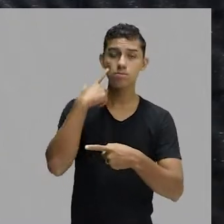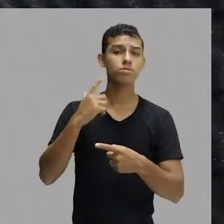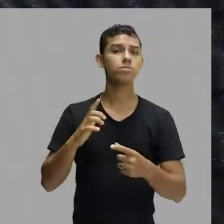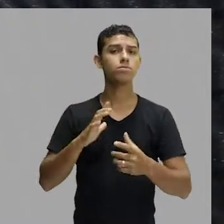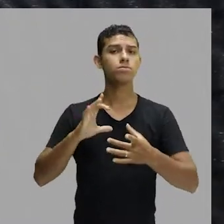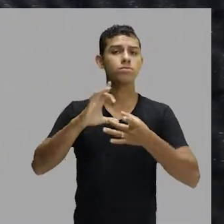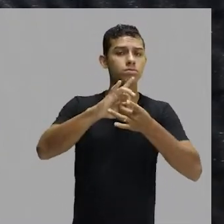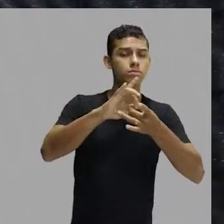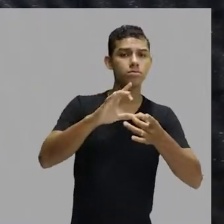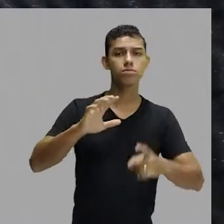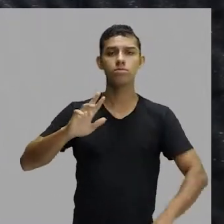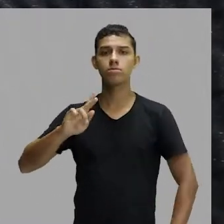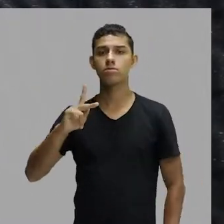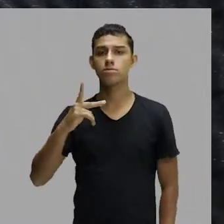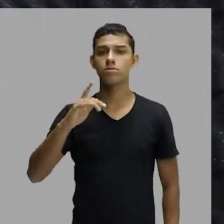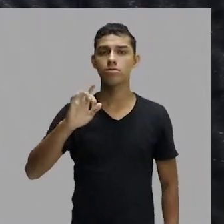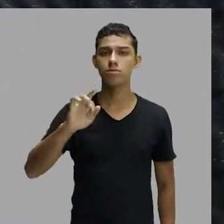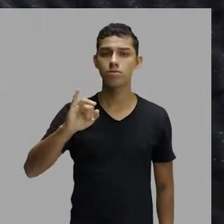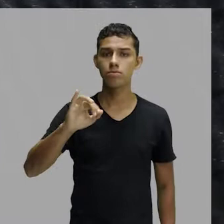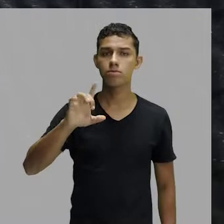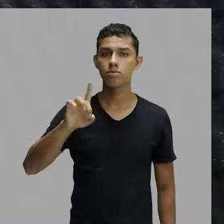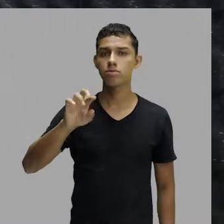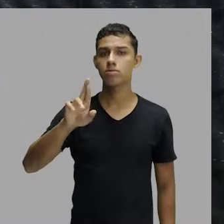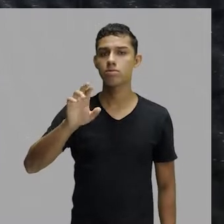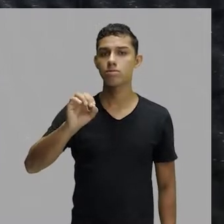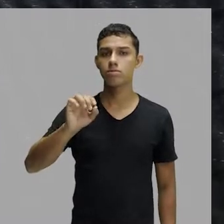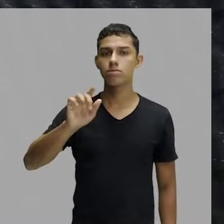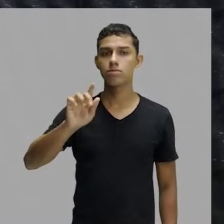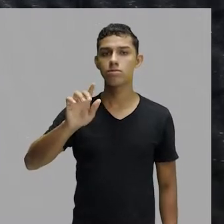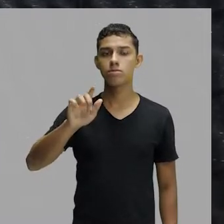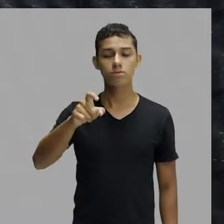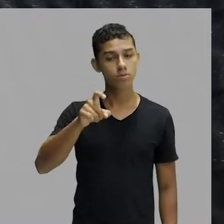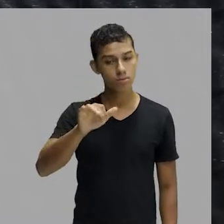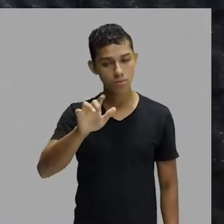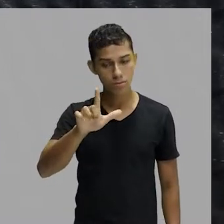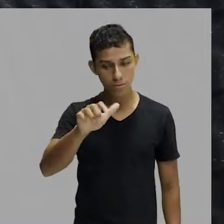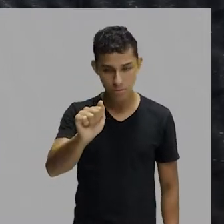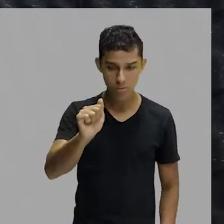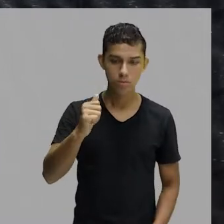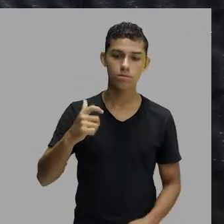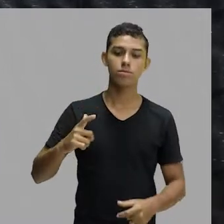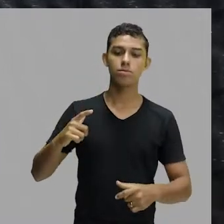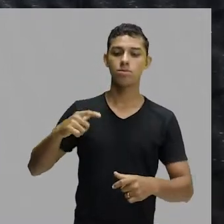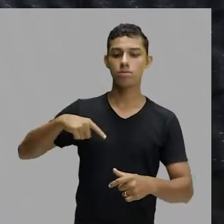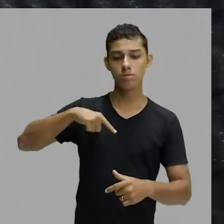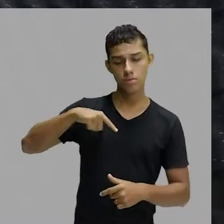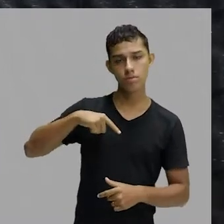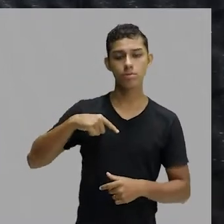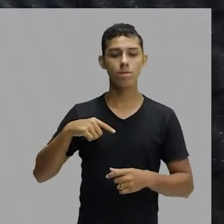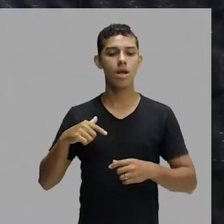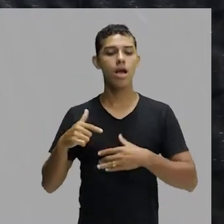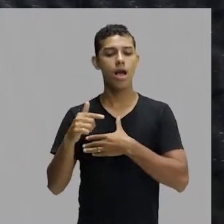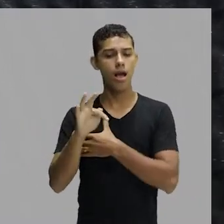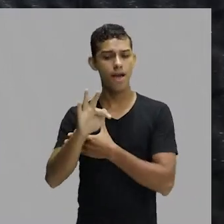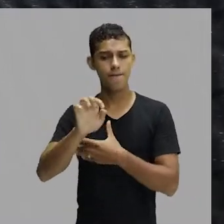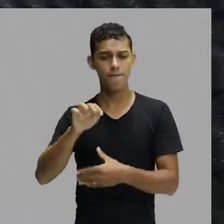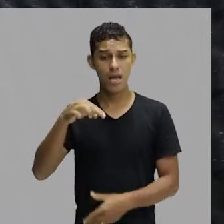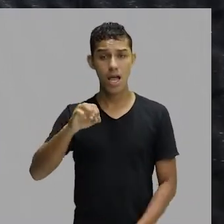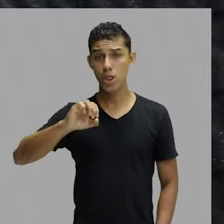hidroxila, eu vou ter a formação da função fenol. Então, função fenol,